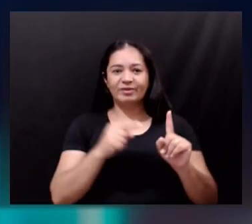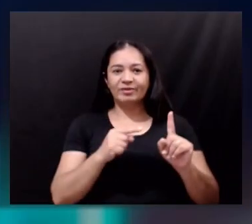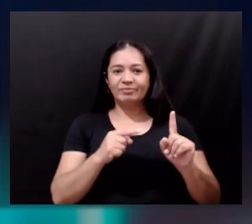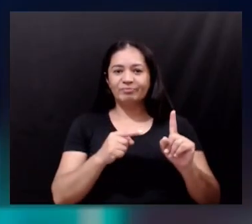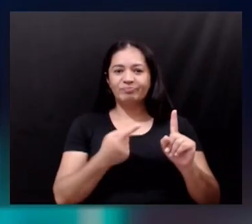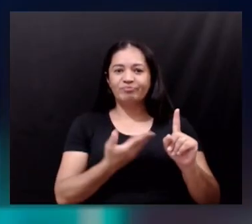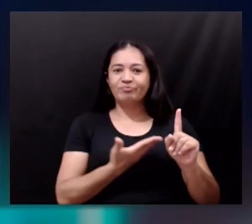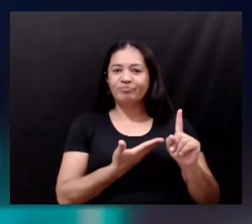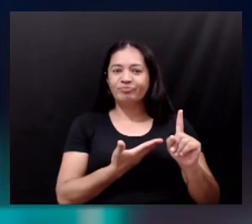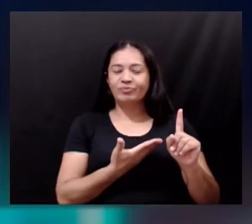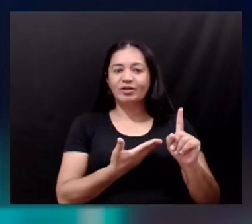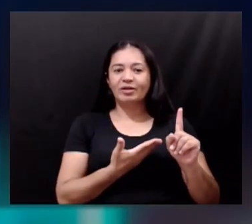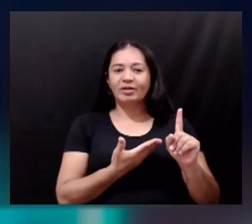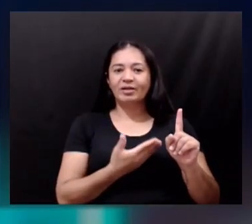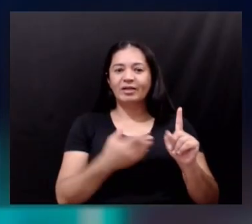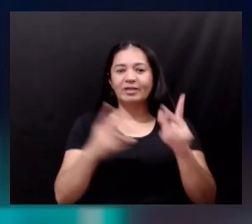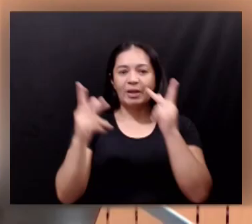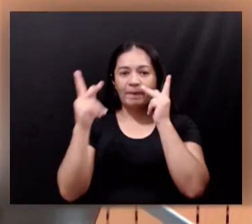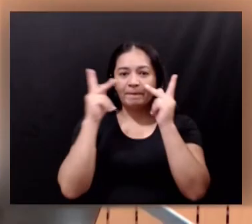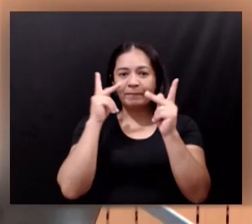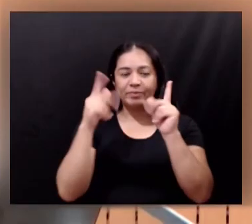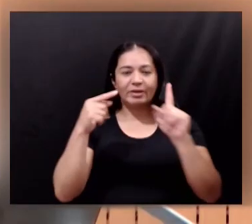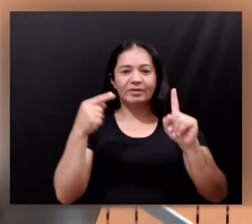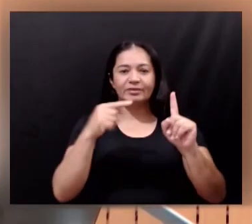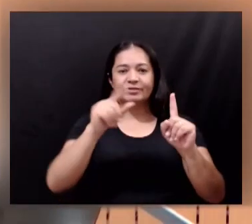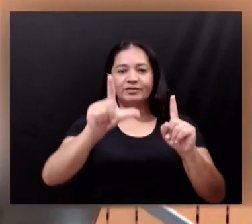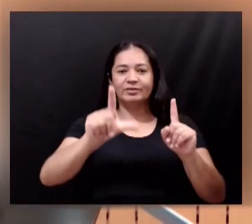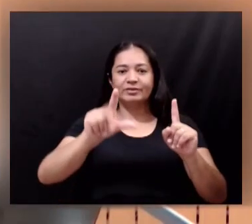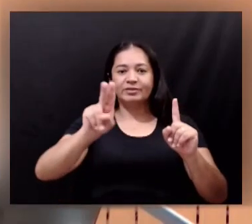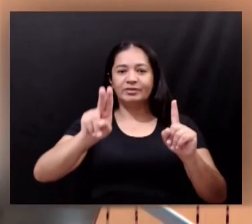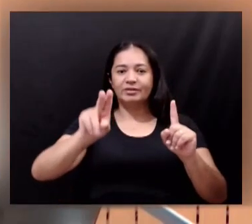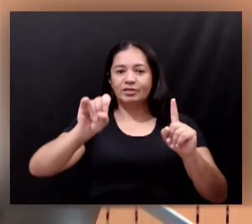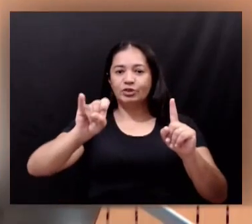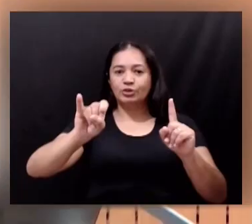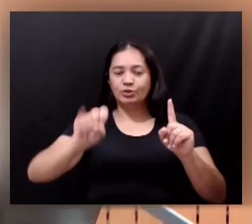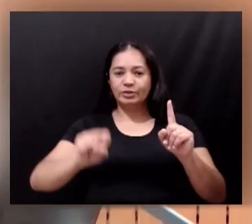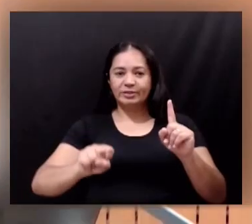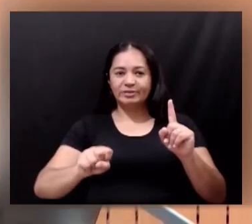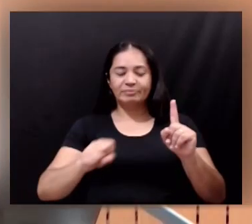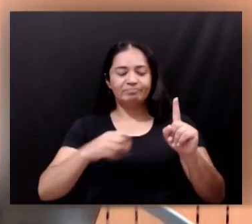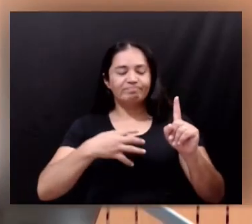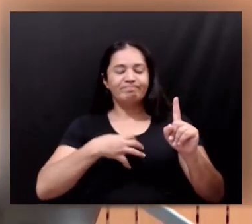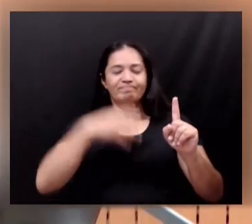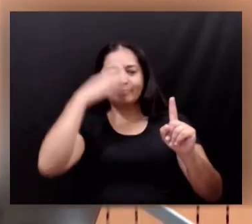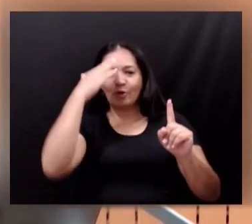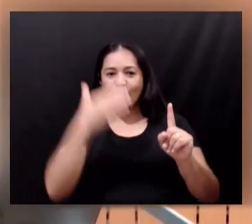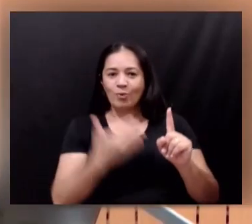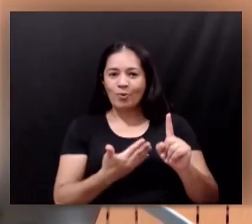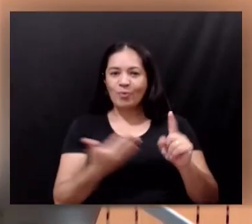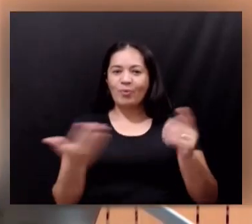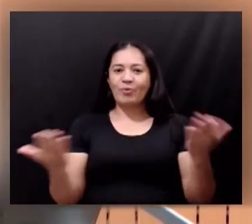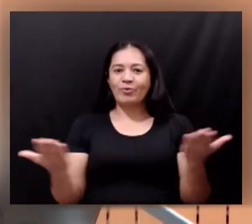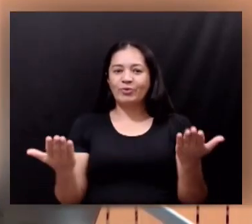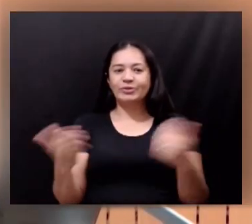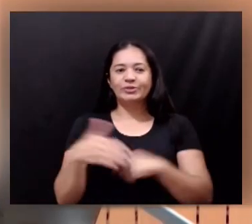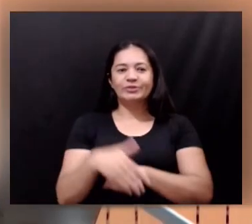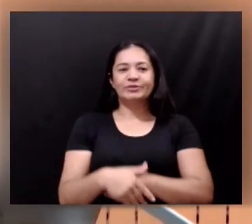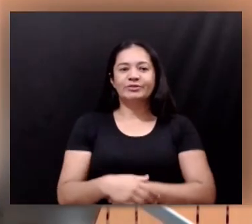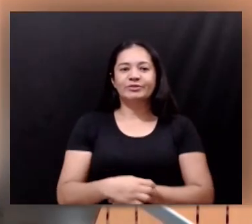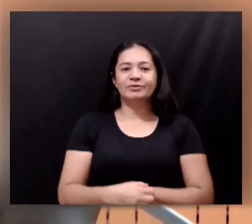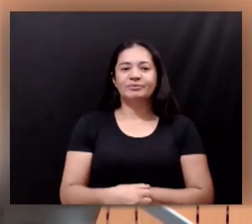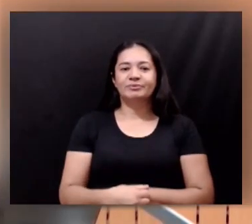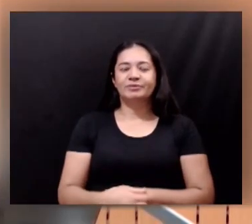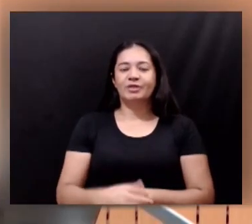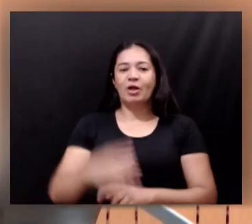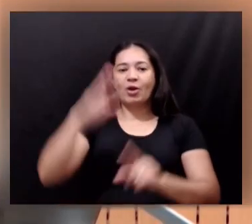médico psiquiatra Luiz Fernando Toffoli. Uma grande honra estar aqui nessa noite para homenagear